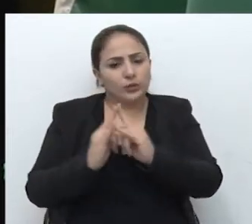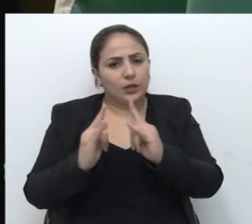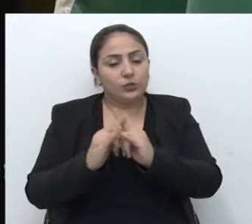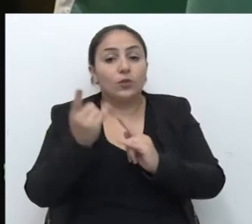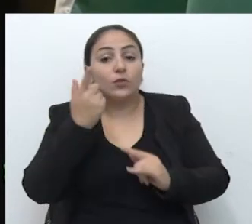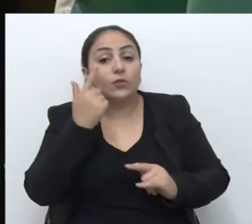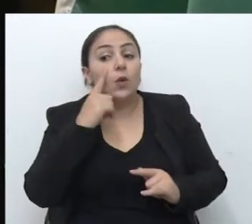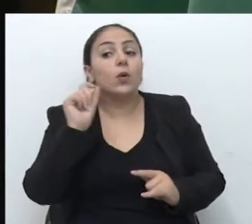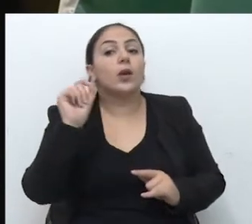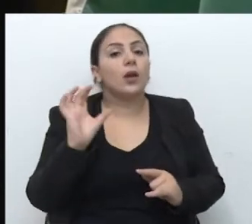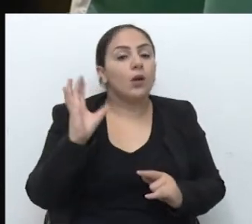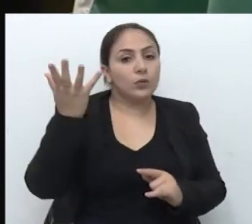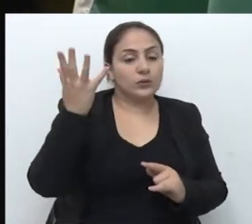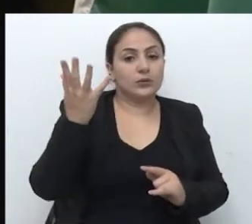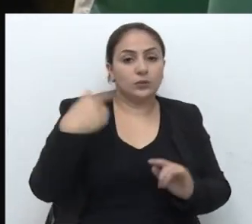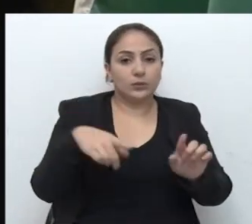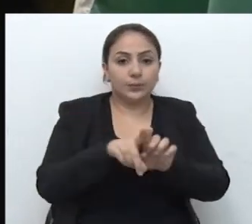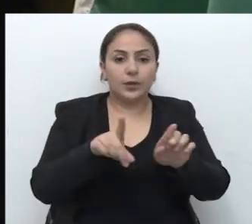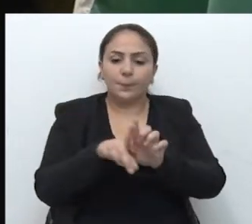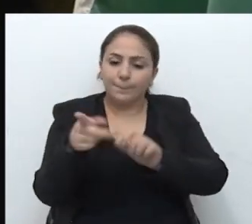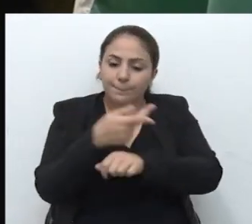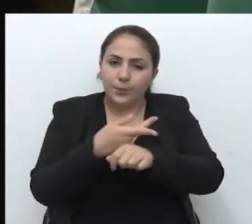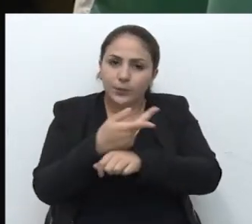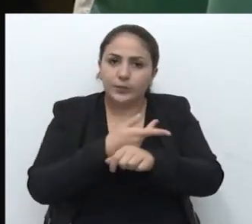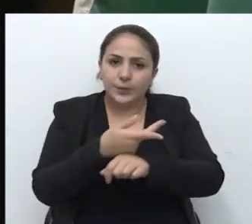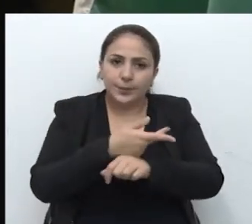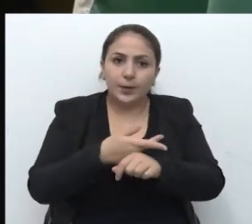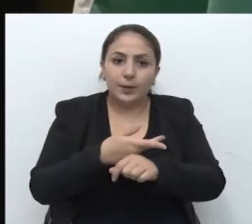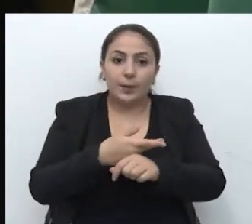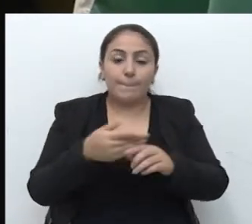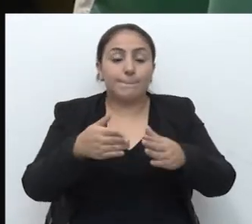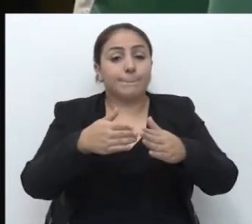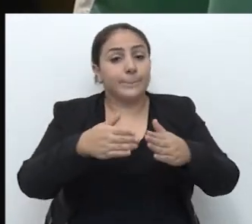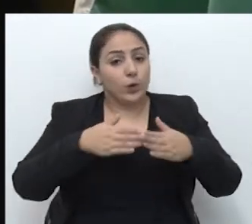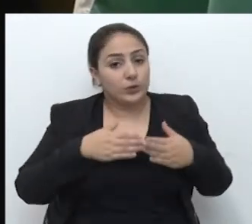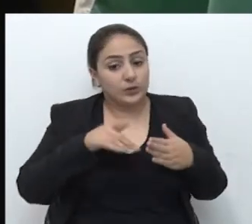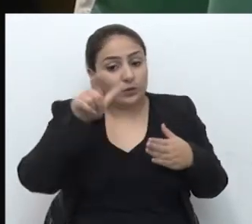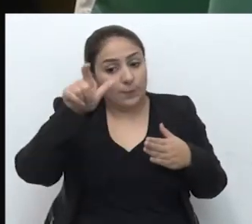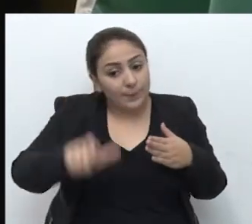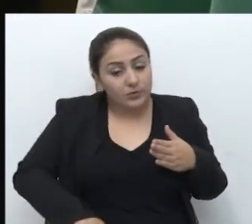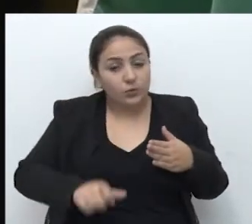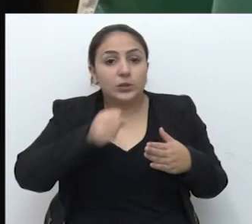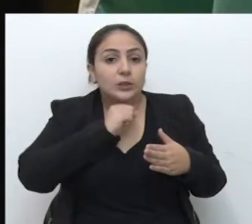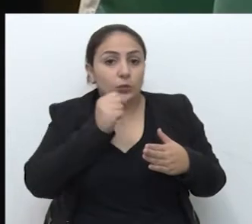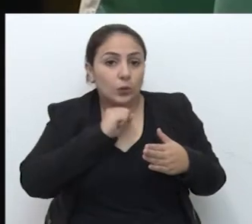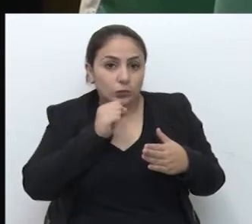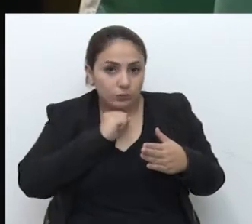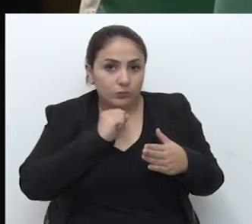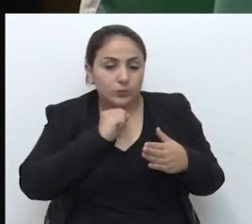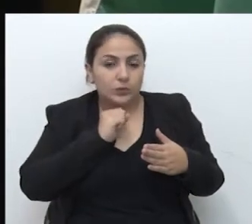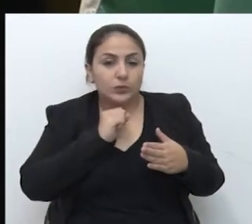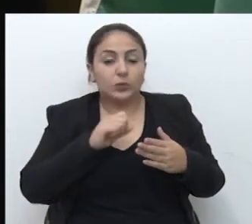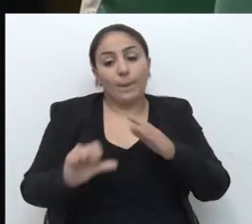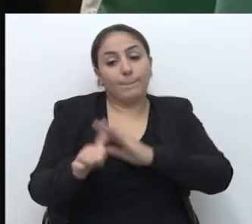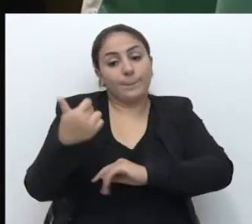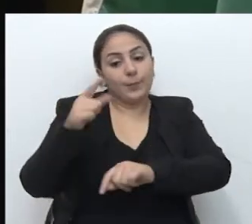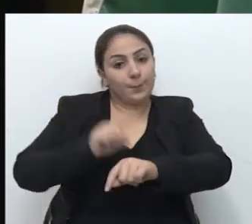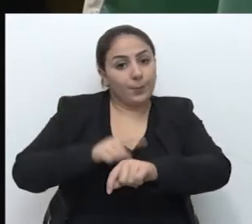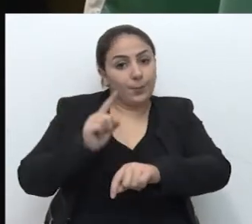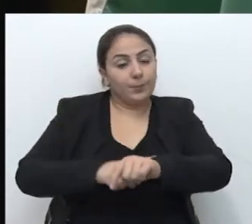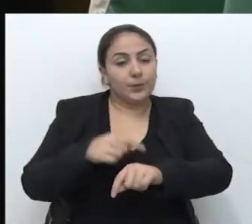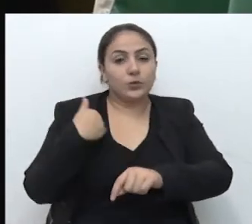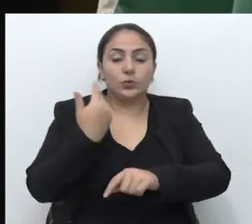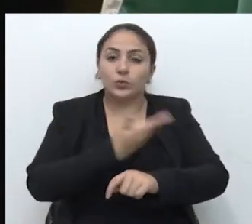outros órgãos, né, verificar o que está acontecendo e buscar a proteção do idoso. Num